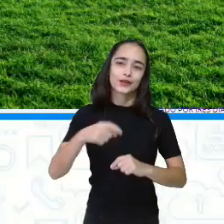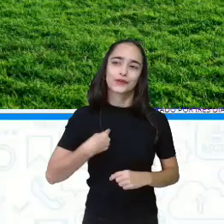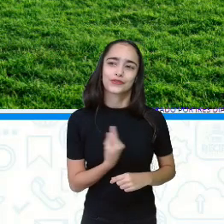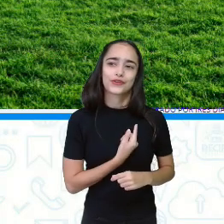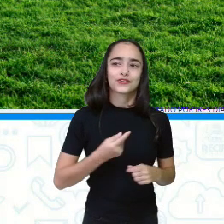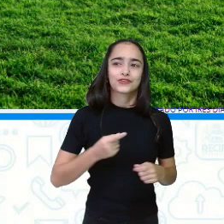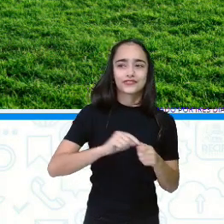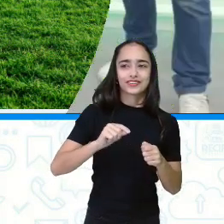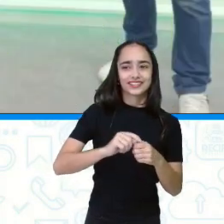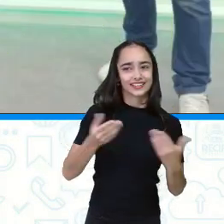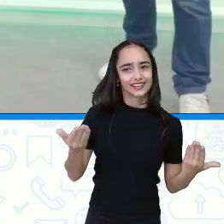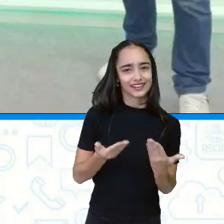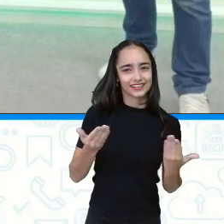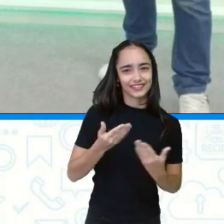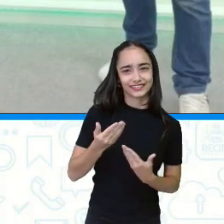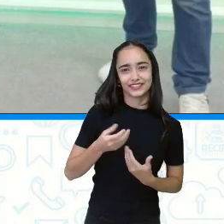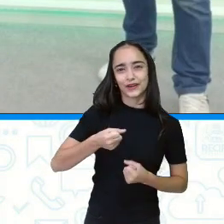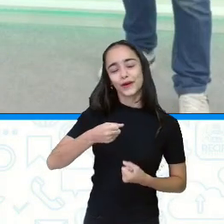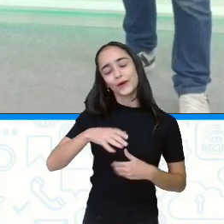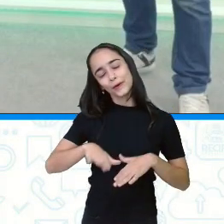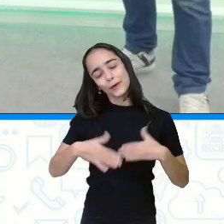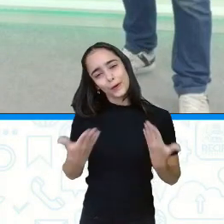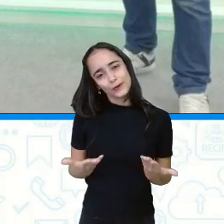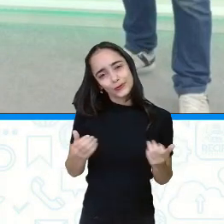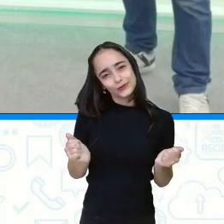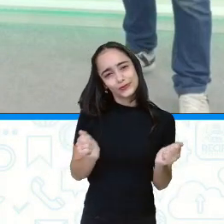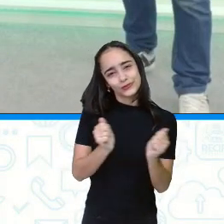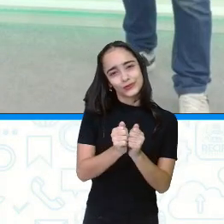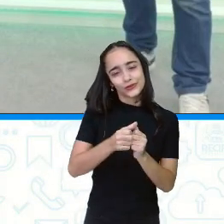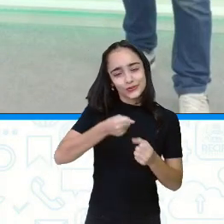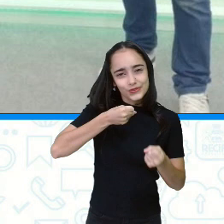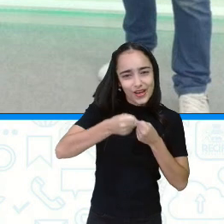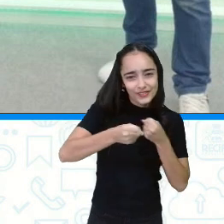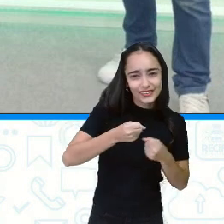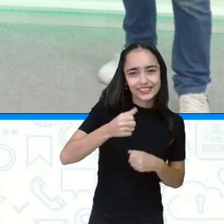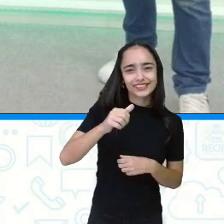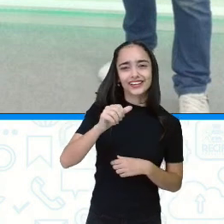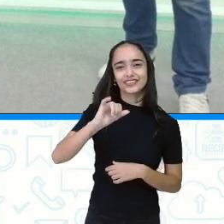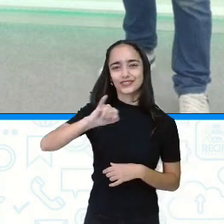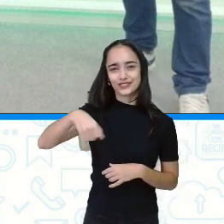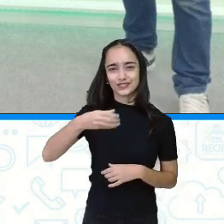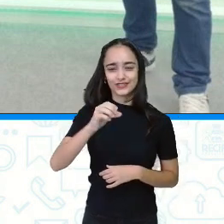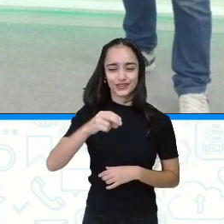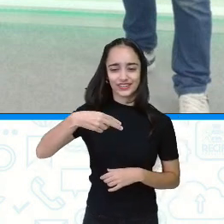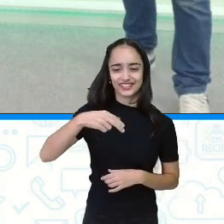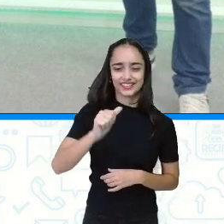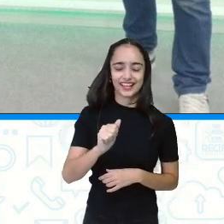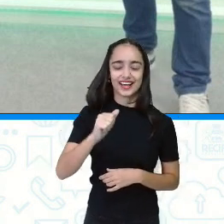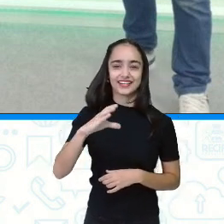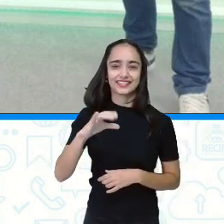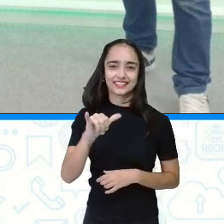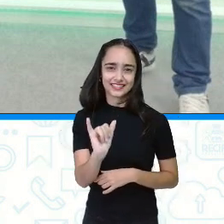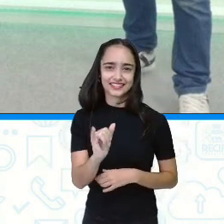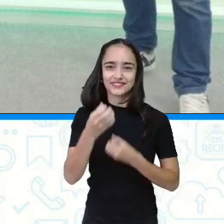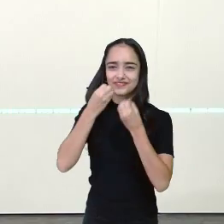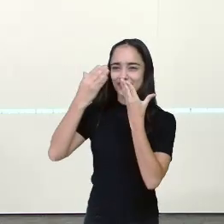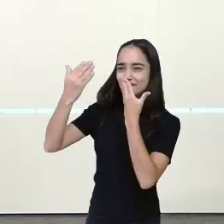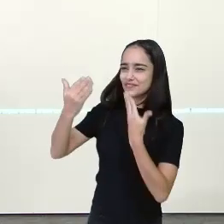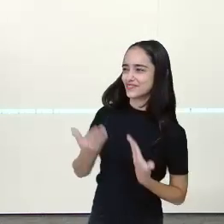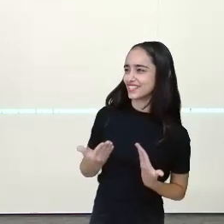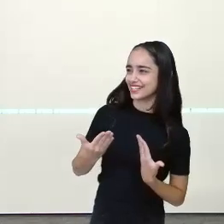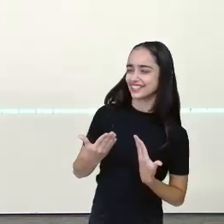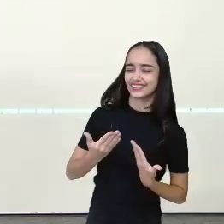com o apresentador esportivo da TV Nova Nordeste, Jonaci Simões.